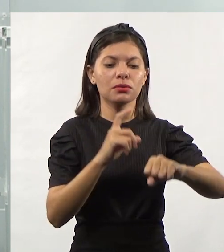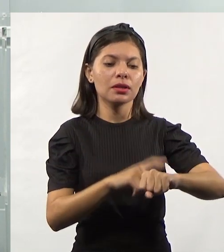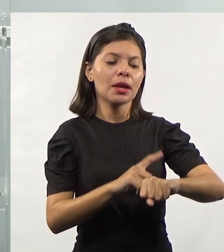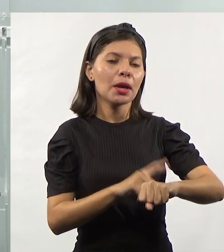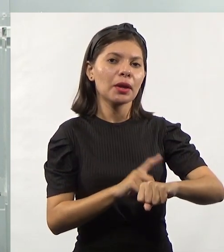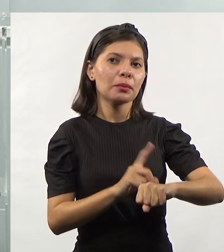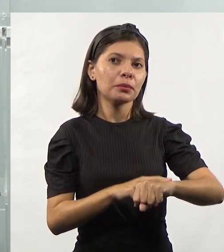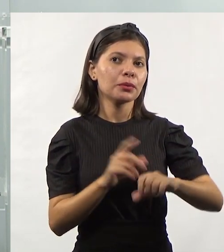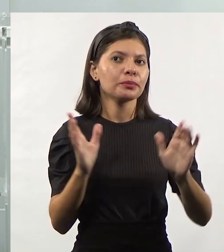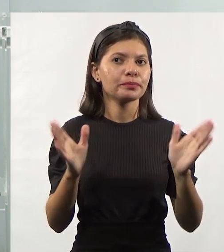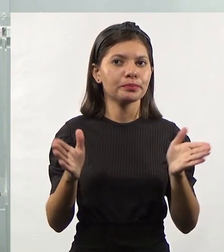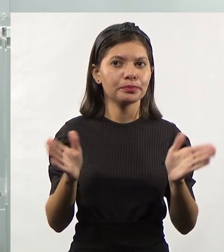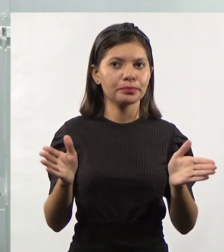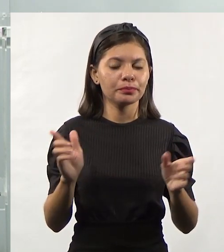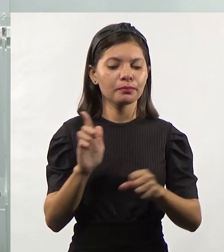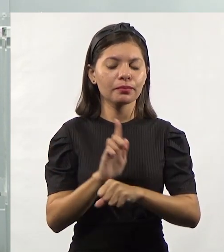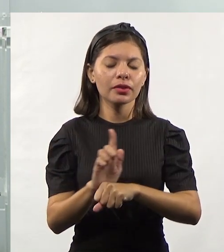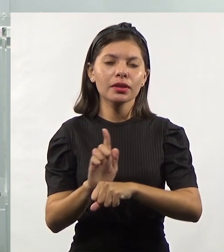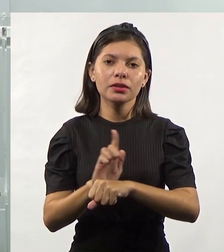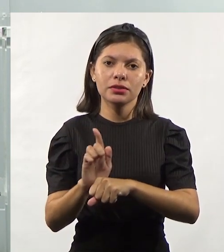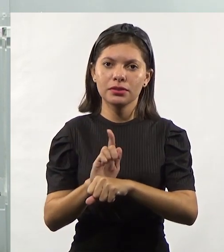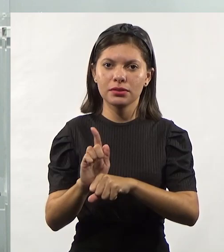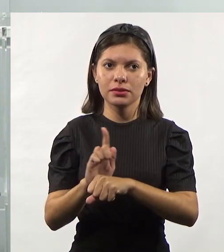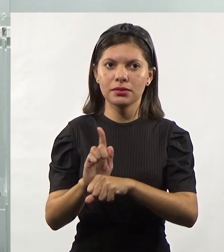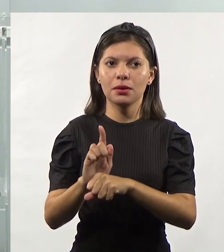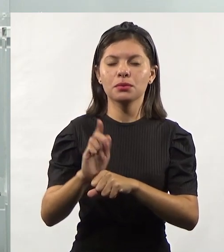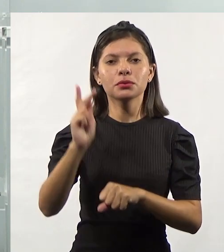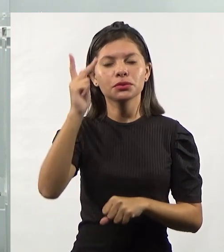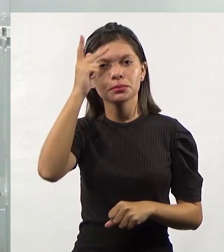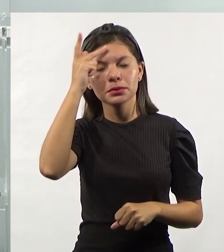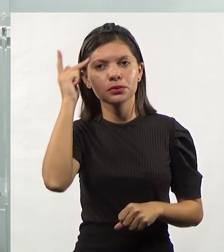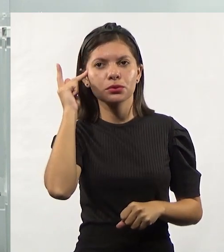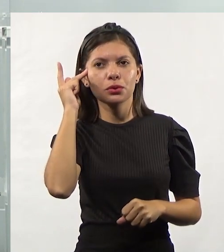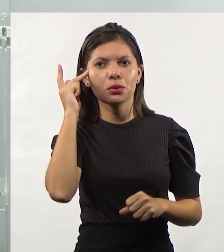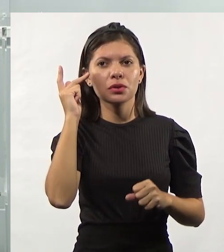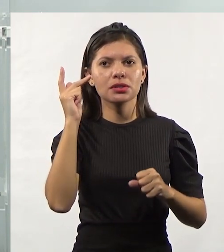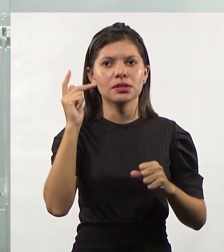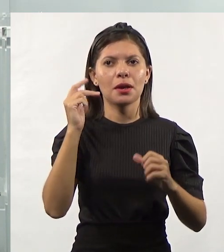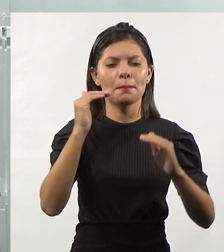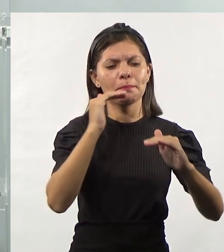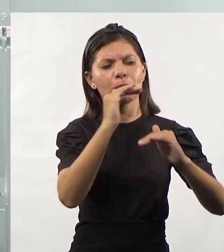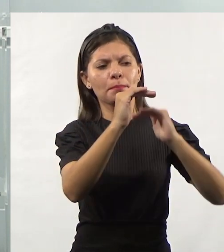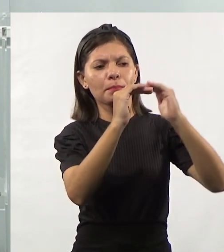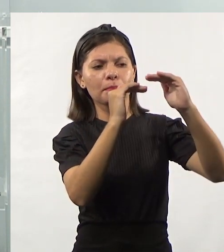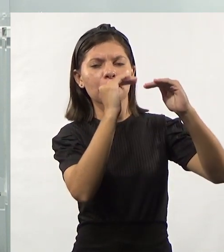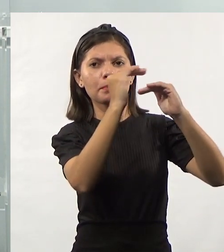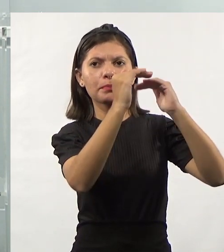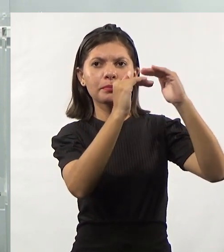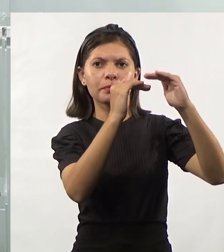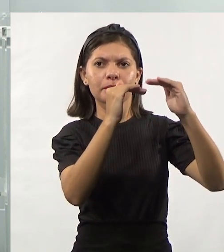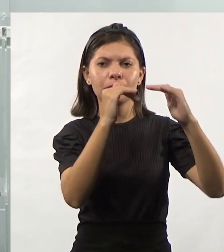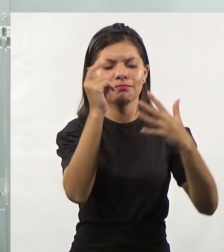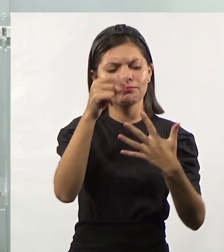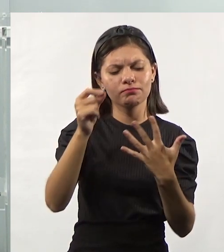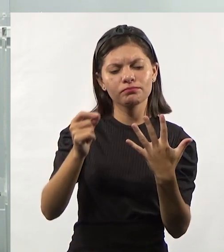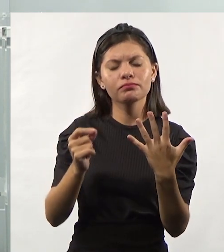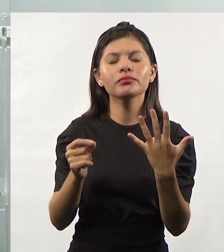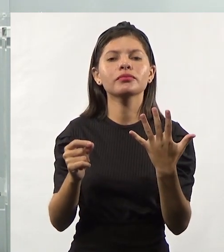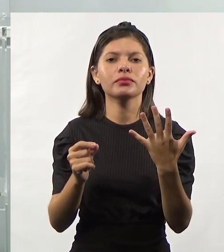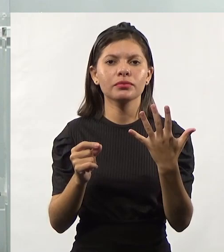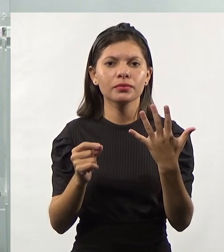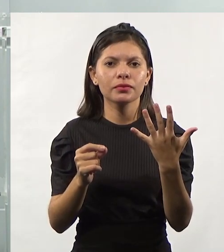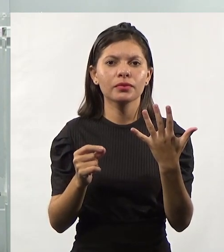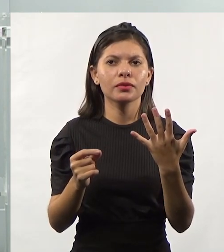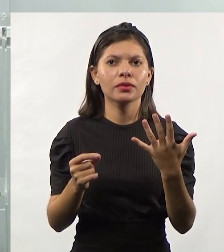ser conhecida atualmente como a gestão de pessoas, ela passa, ou passou, ainda passa, por algumas fases.